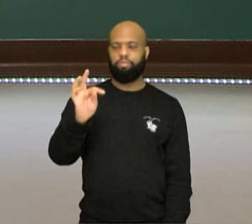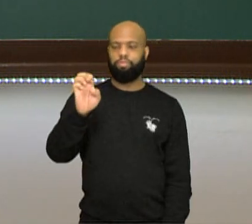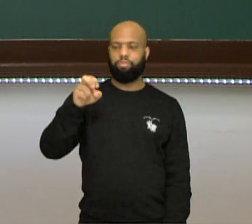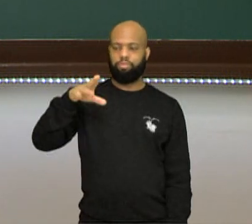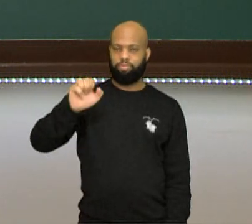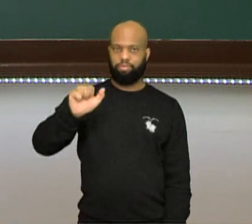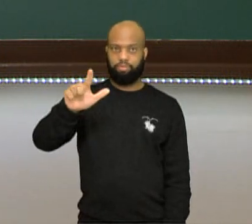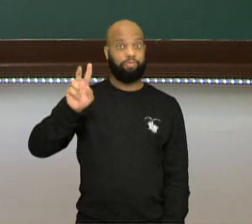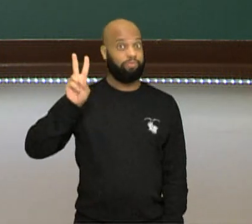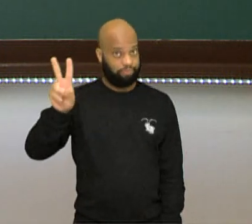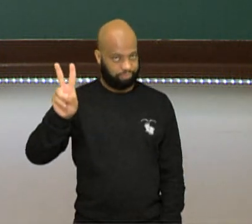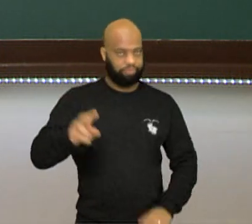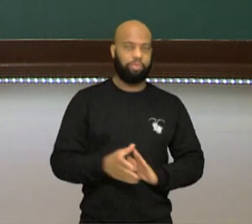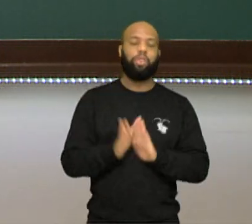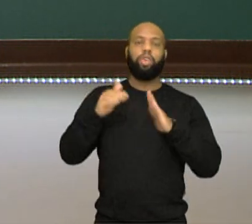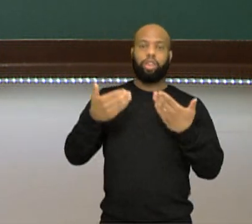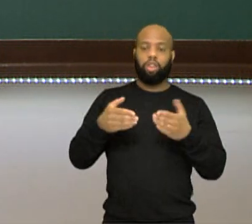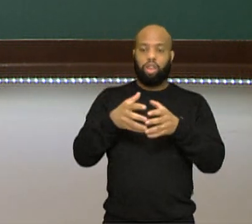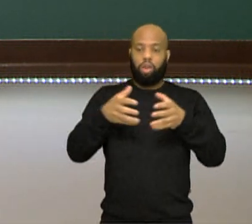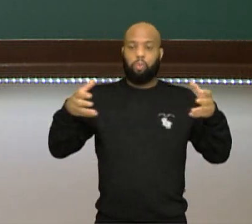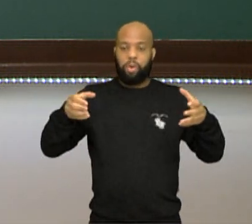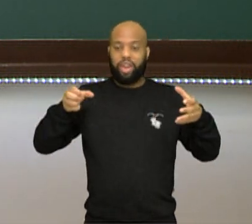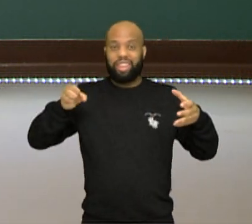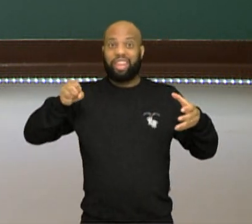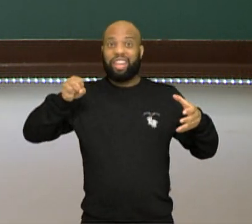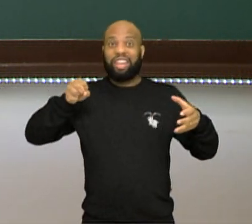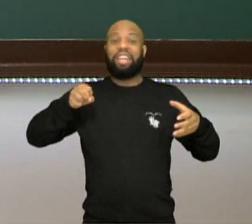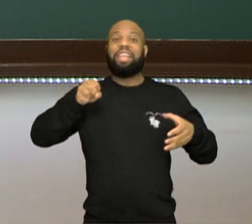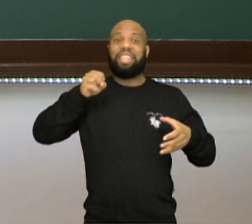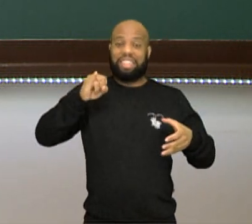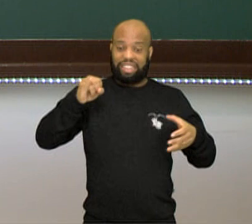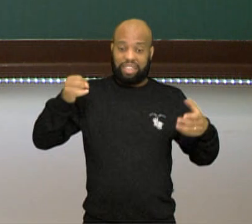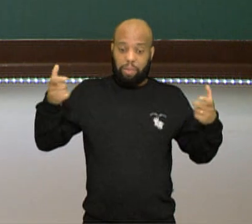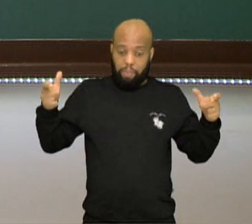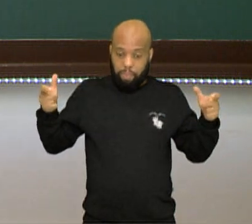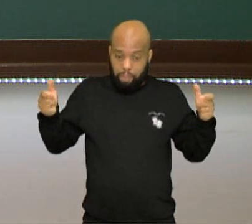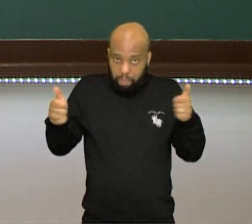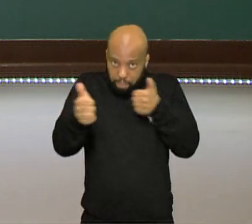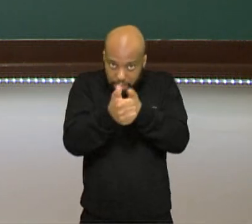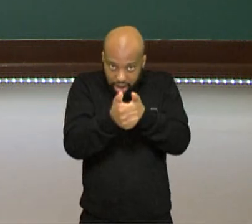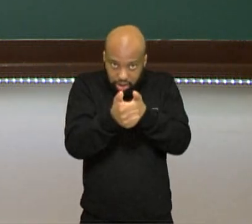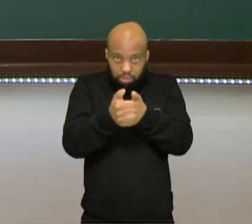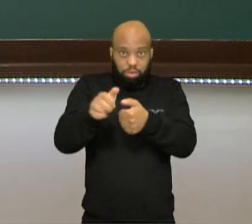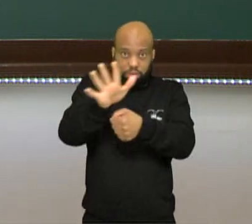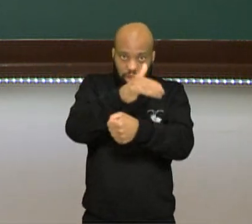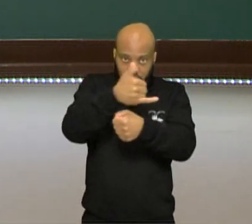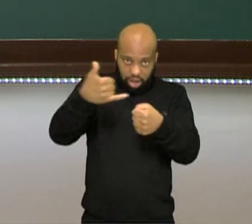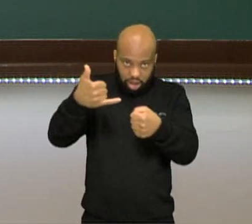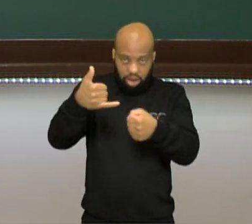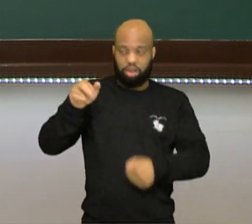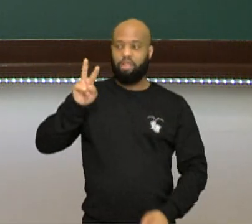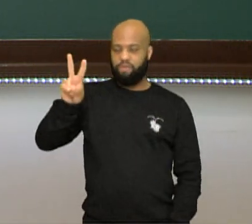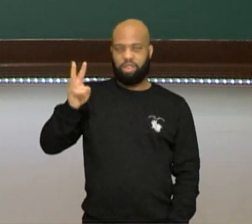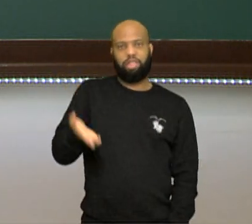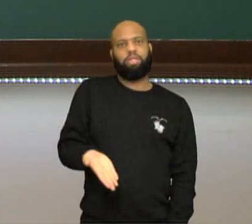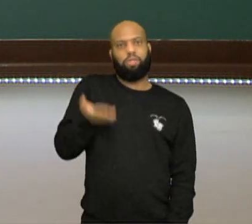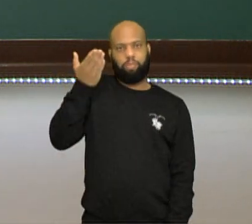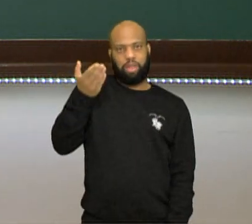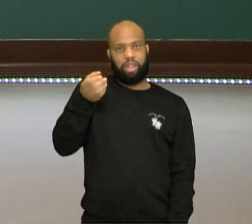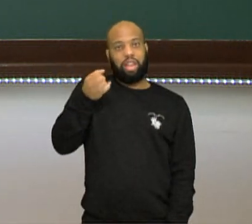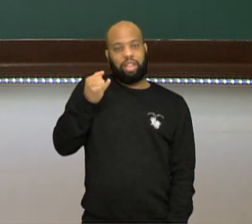distância, tá? Com a redução da distância e linearmente, não é igual o campo elétrico que cresce exponencialmente,